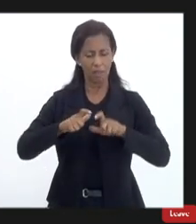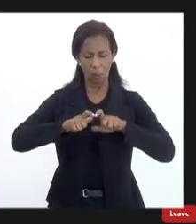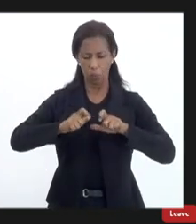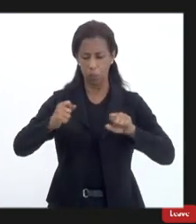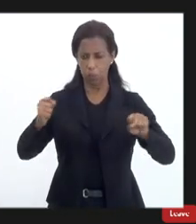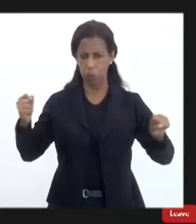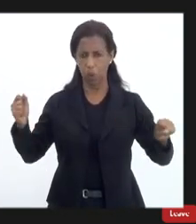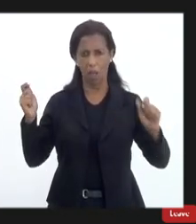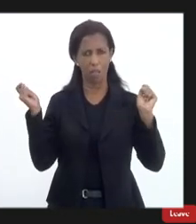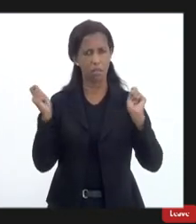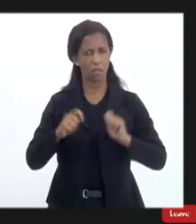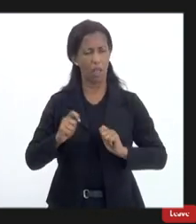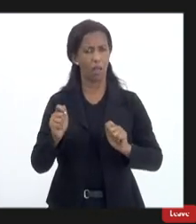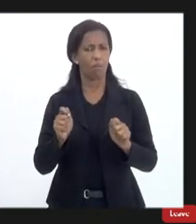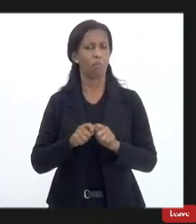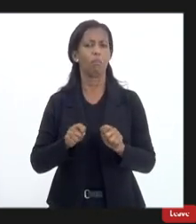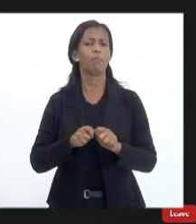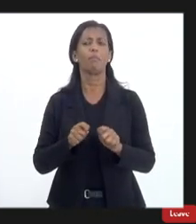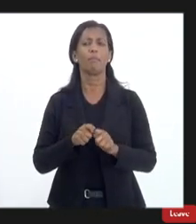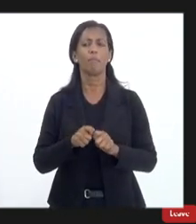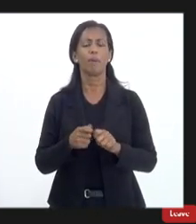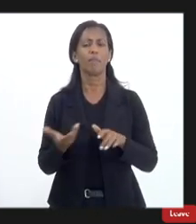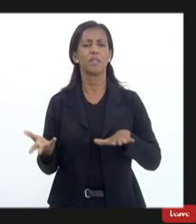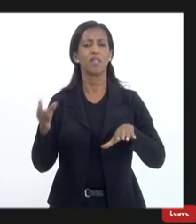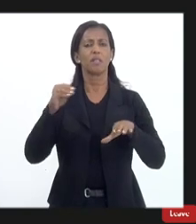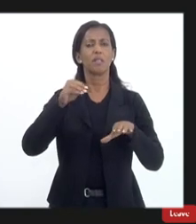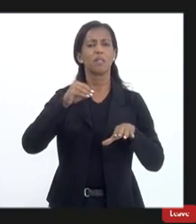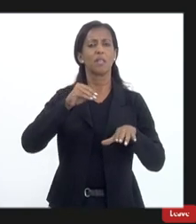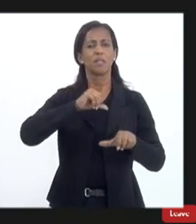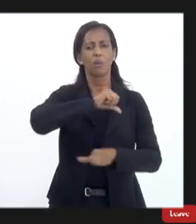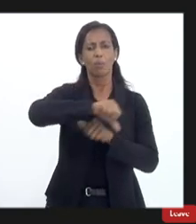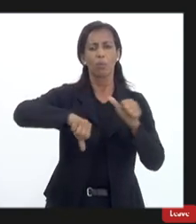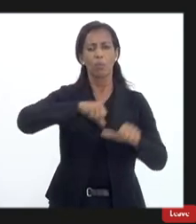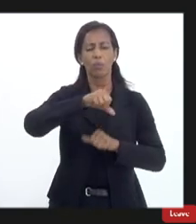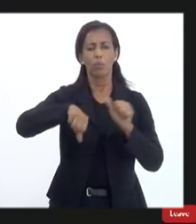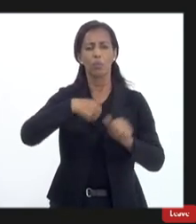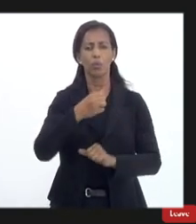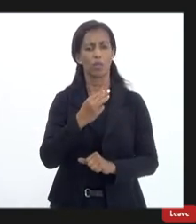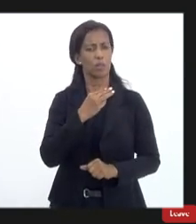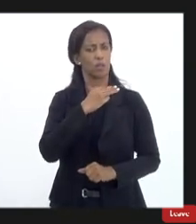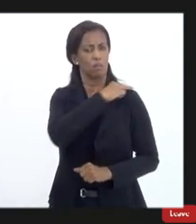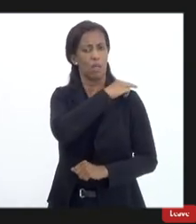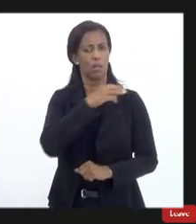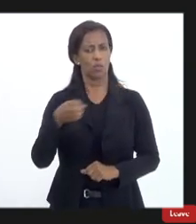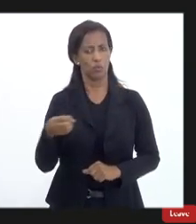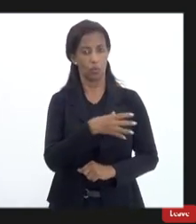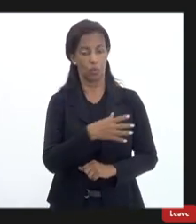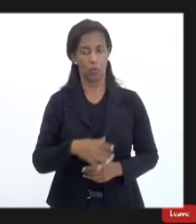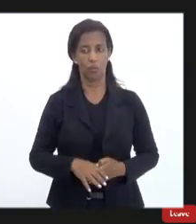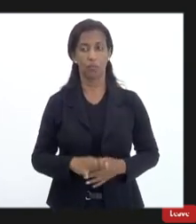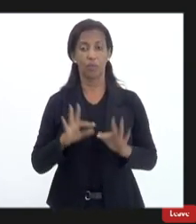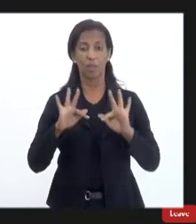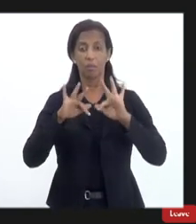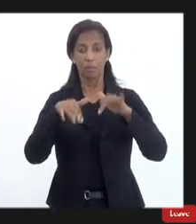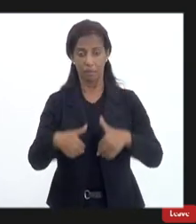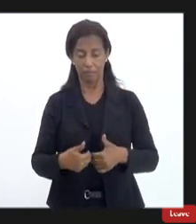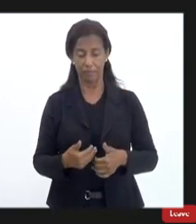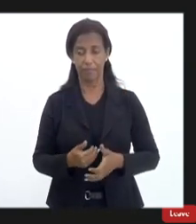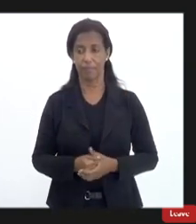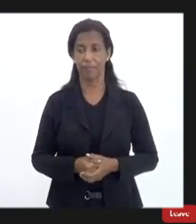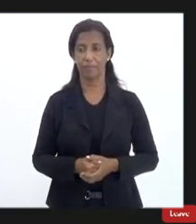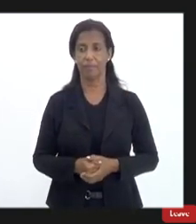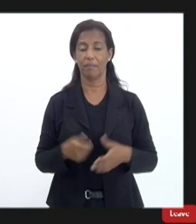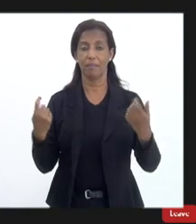tem condições efetivamente de implementar a reforma do ensino médio no próximo ano. E para finalizar a minha fala,